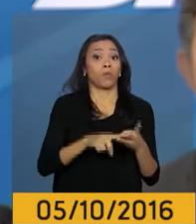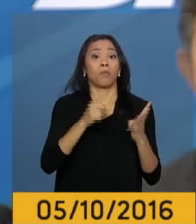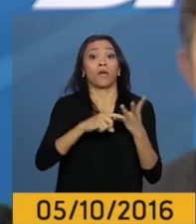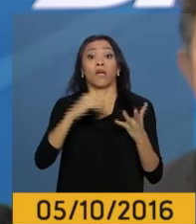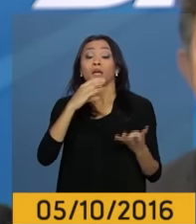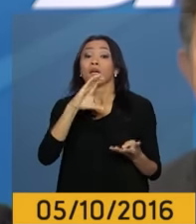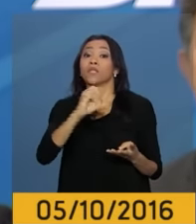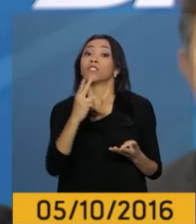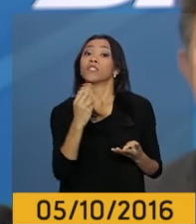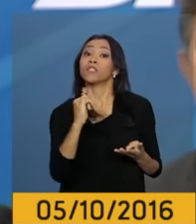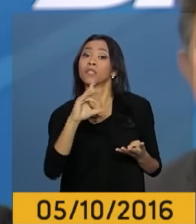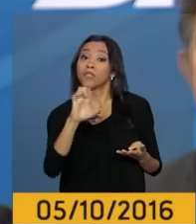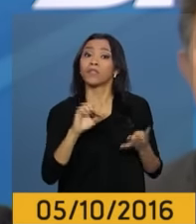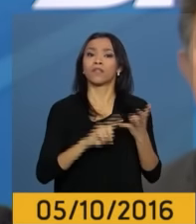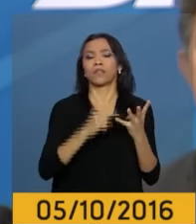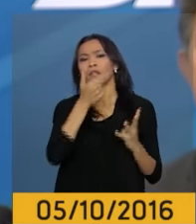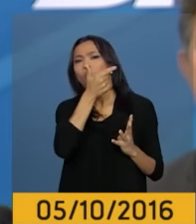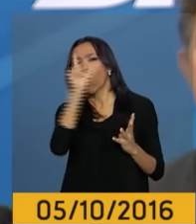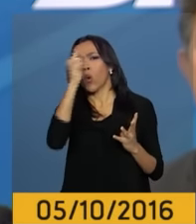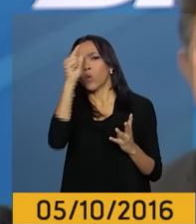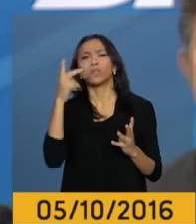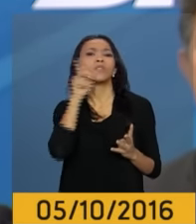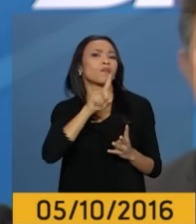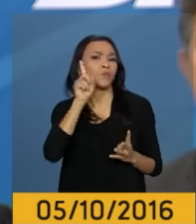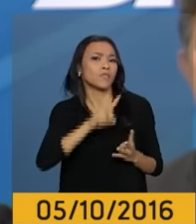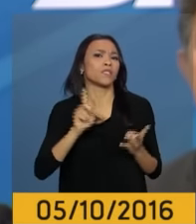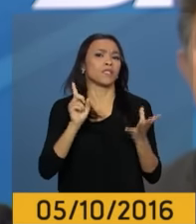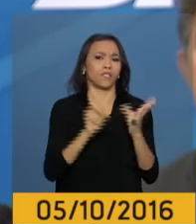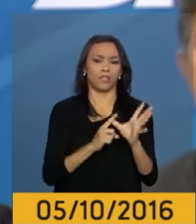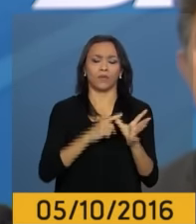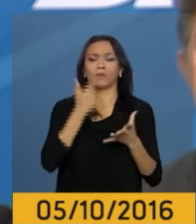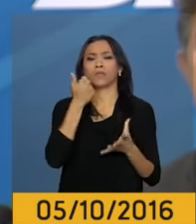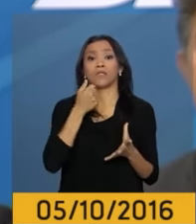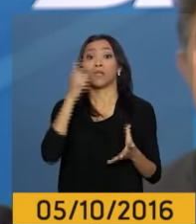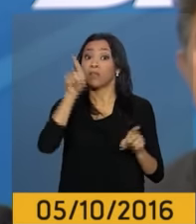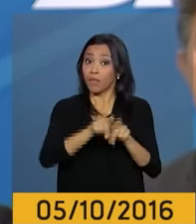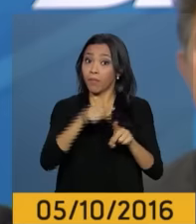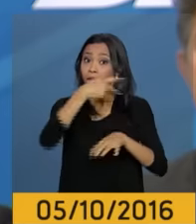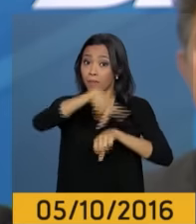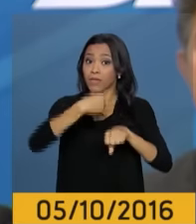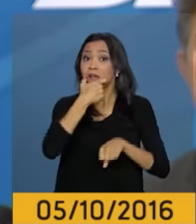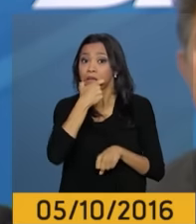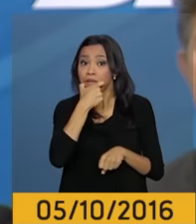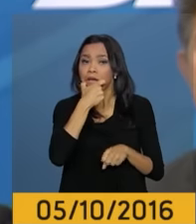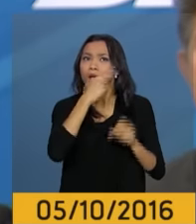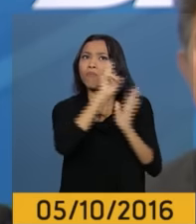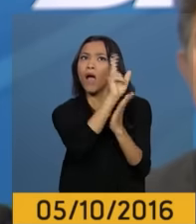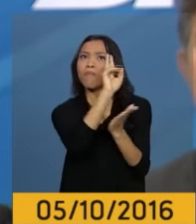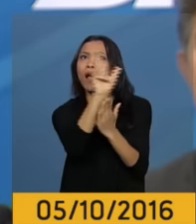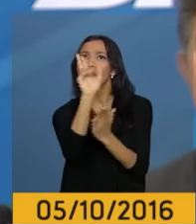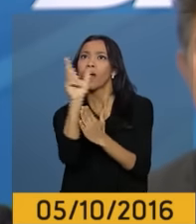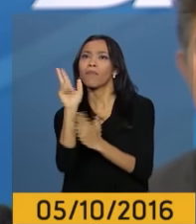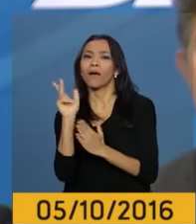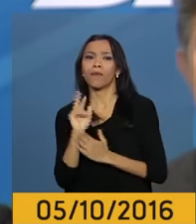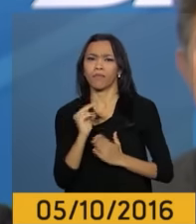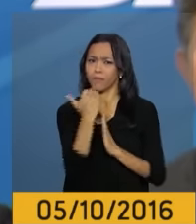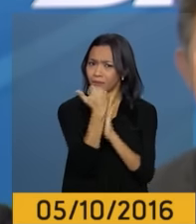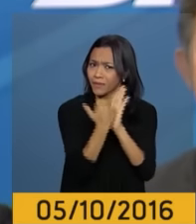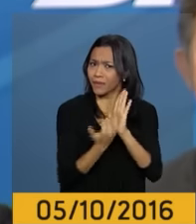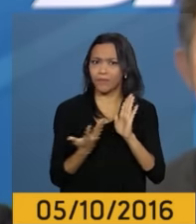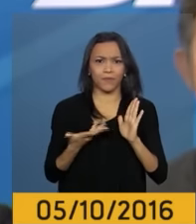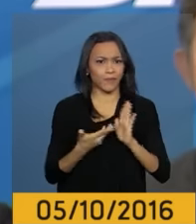Cresce Contigo, Early Head Start nos Estados Unidos, o Sure Start na Inglaterra. São programas que contribuíram, de alguma